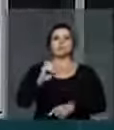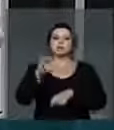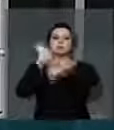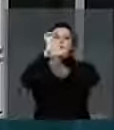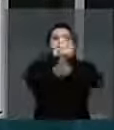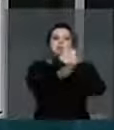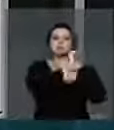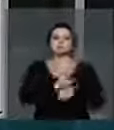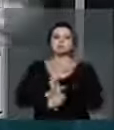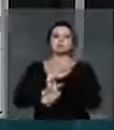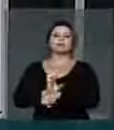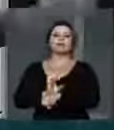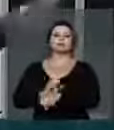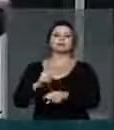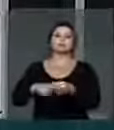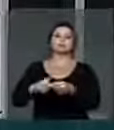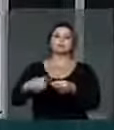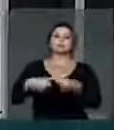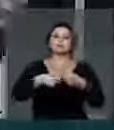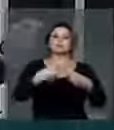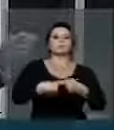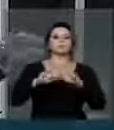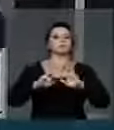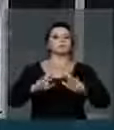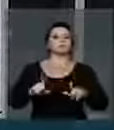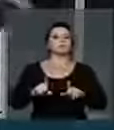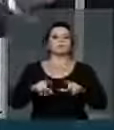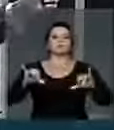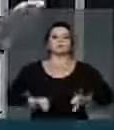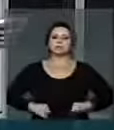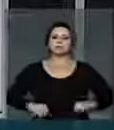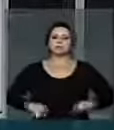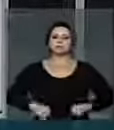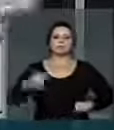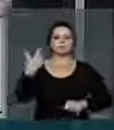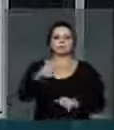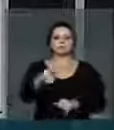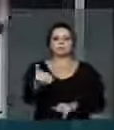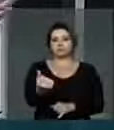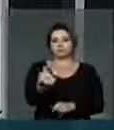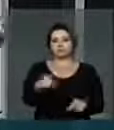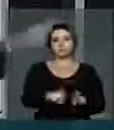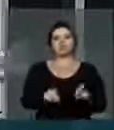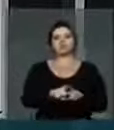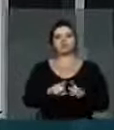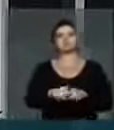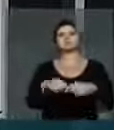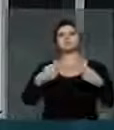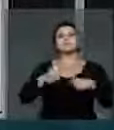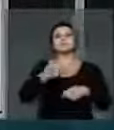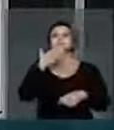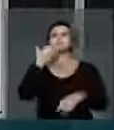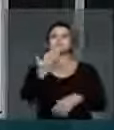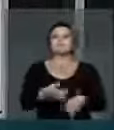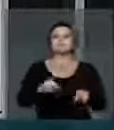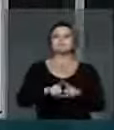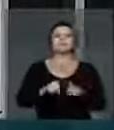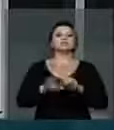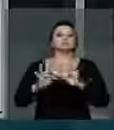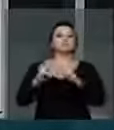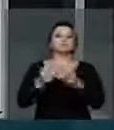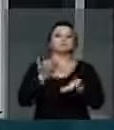os recursos, e os estados e municípios à míngua, mendigando e tendo que fazer barganhas políticas de toda